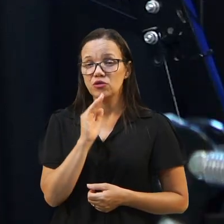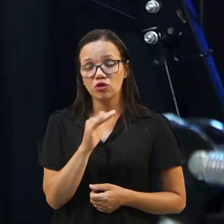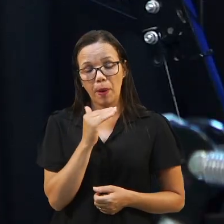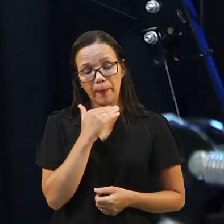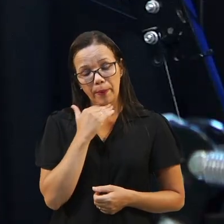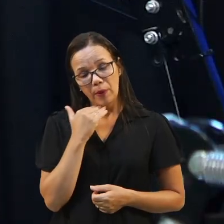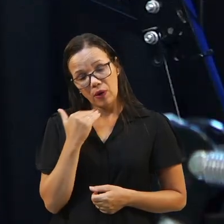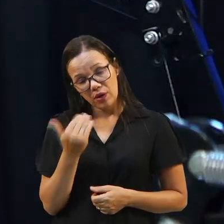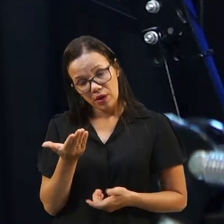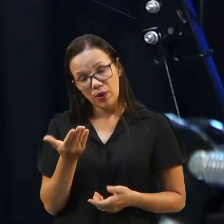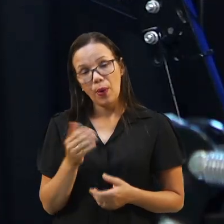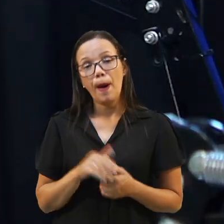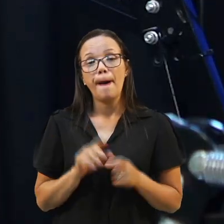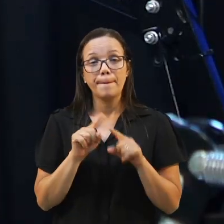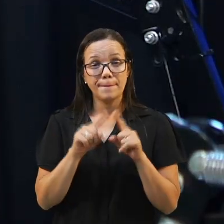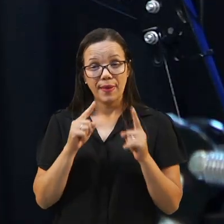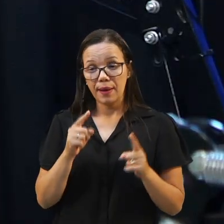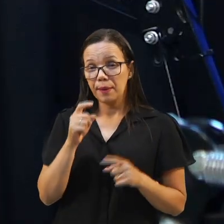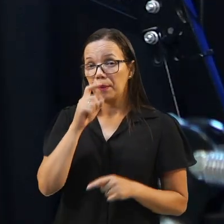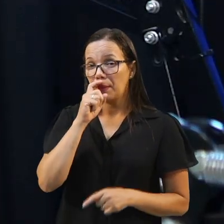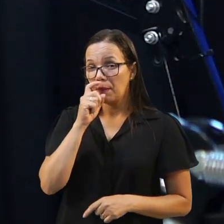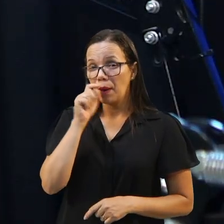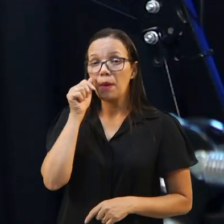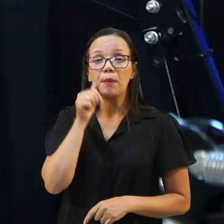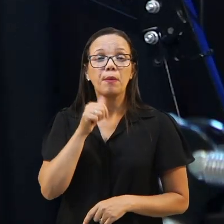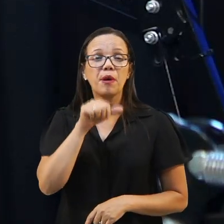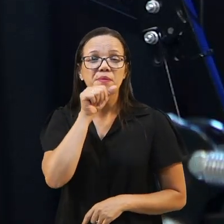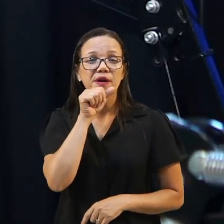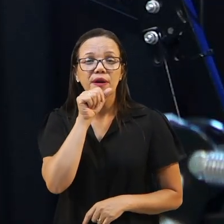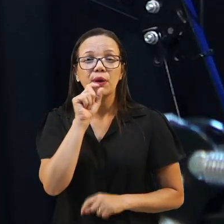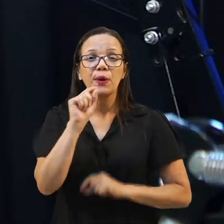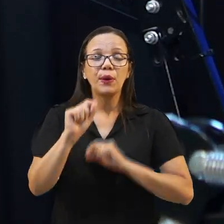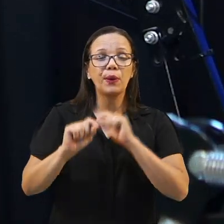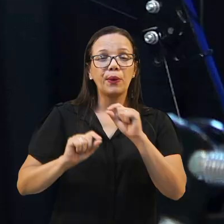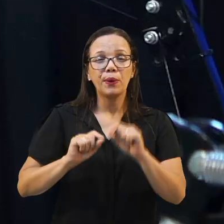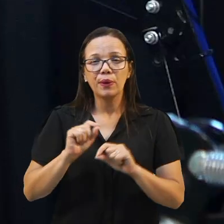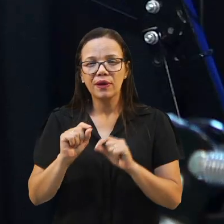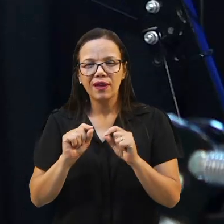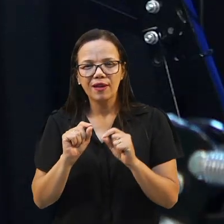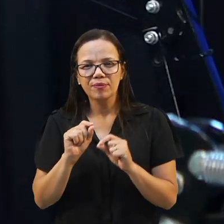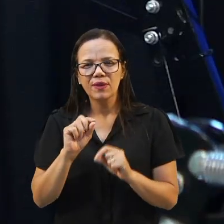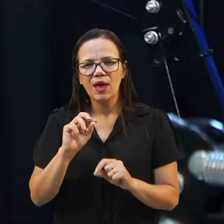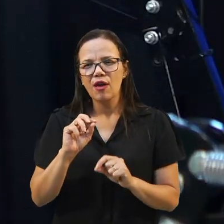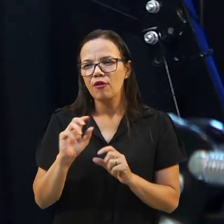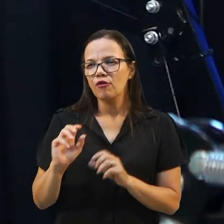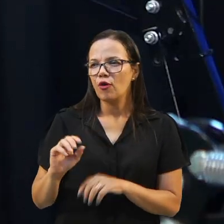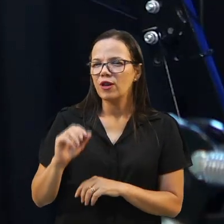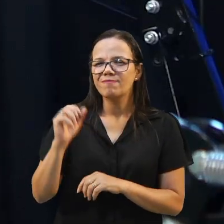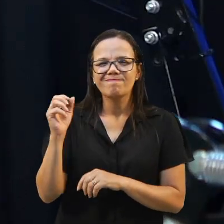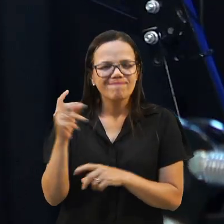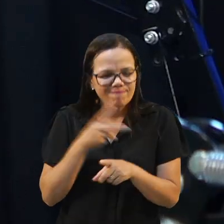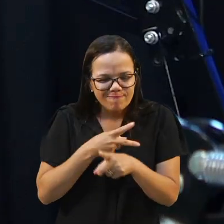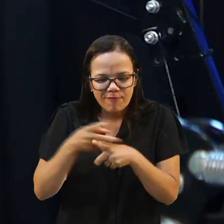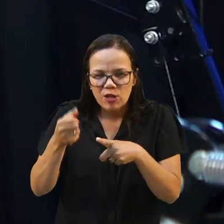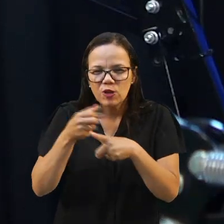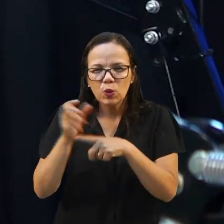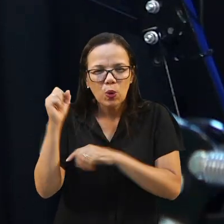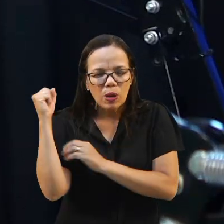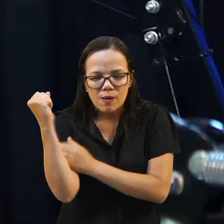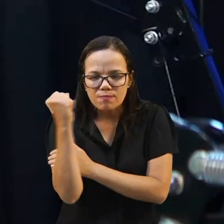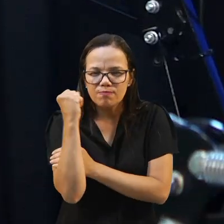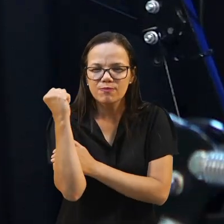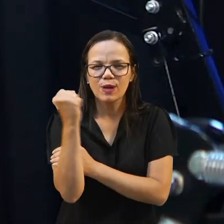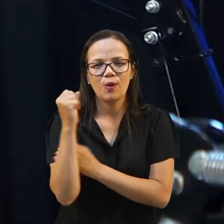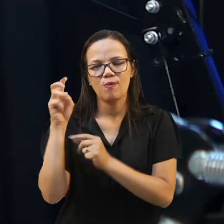conosco, mas meus pais foram heróis na criação dos filhos. Essa quantidade de